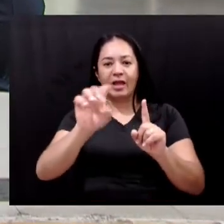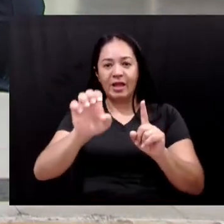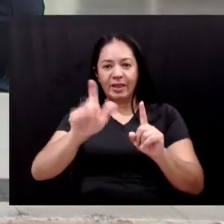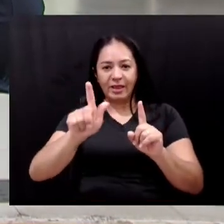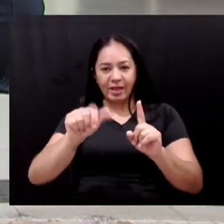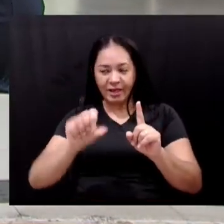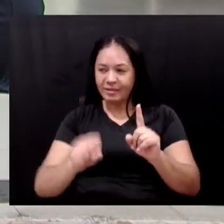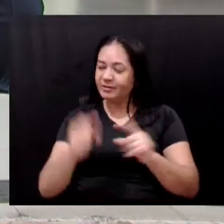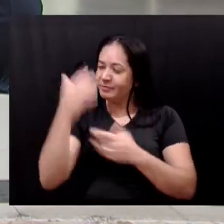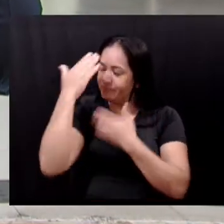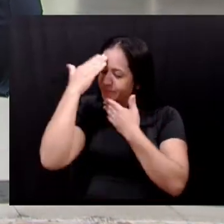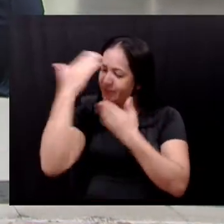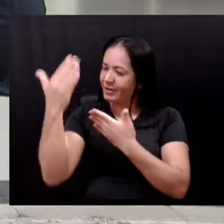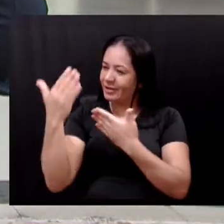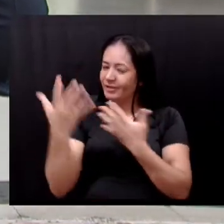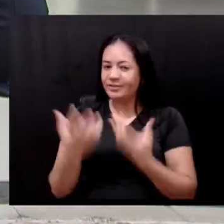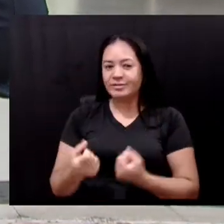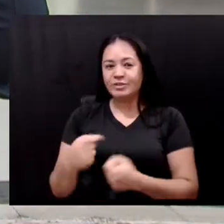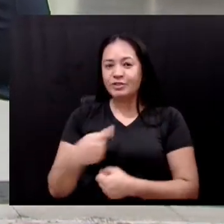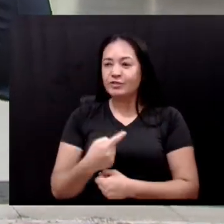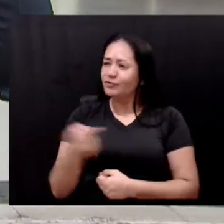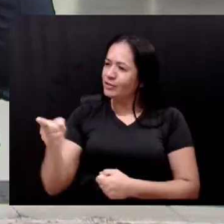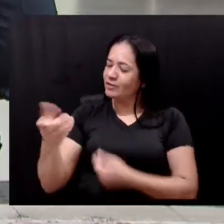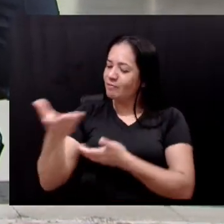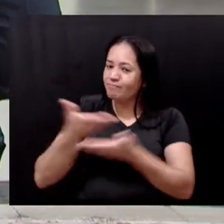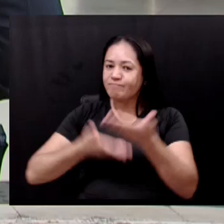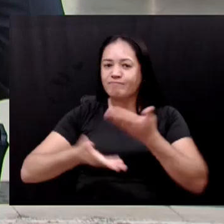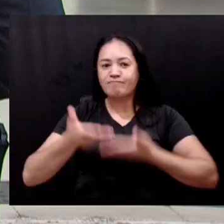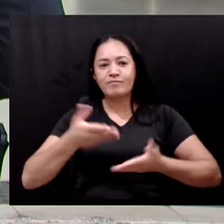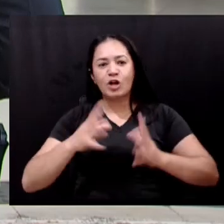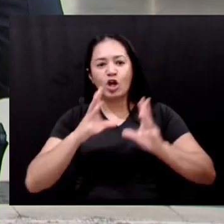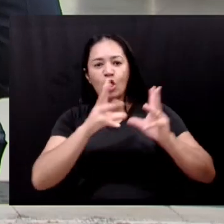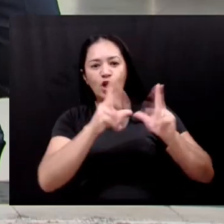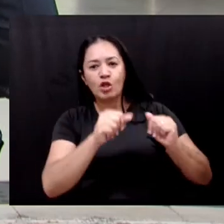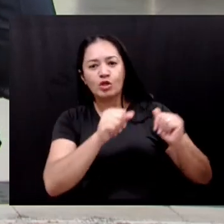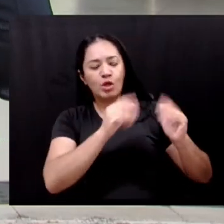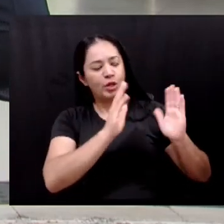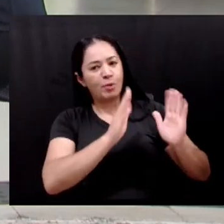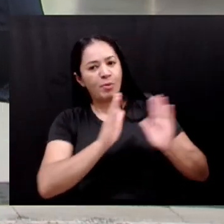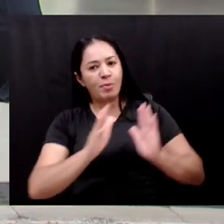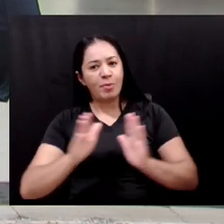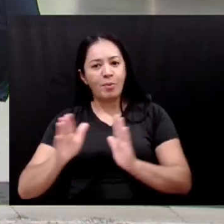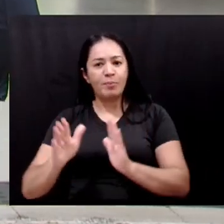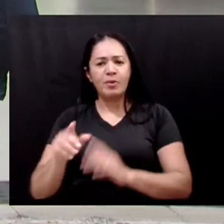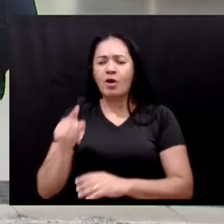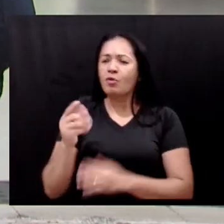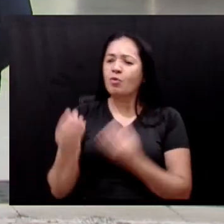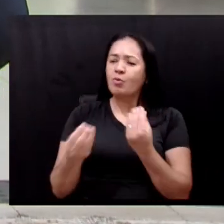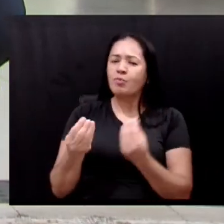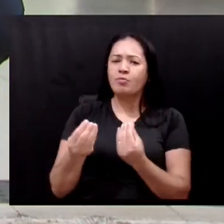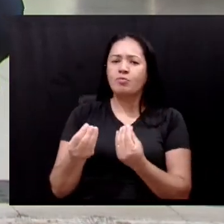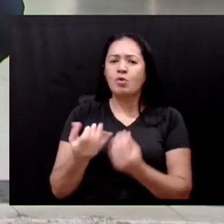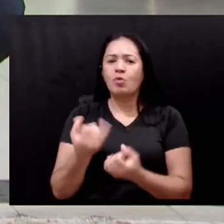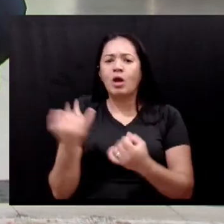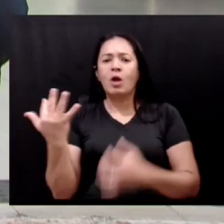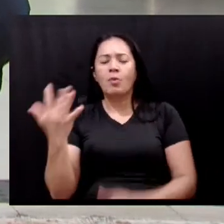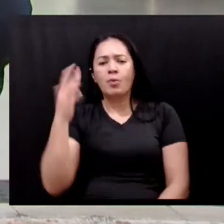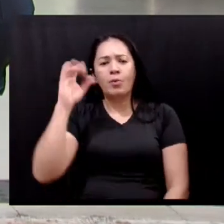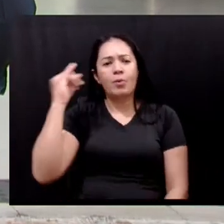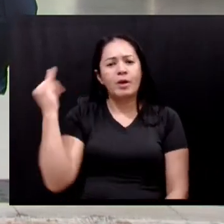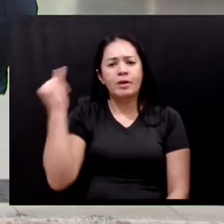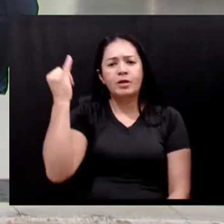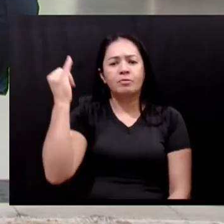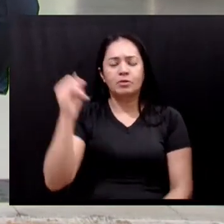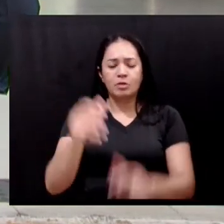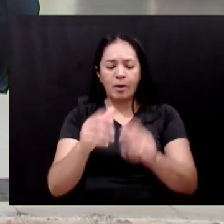você está bem envolvido aqui com toda a programação. Secretário, qual a importância de ampliar a programação do